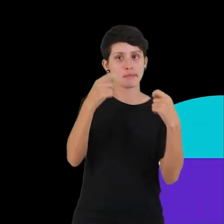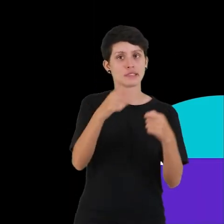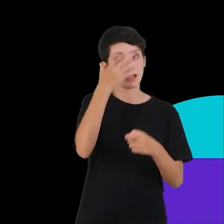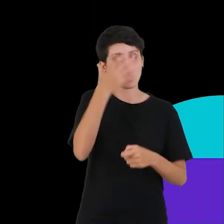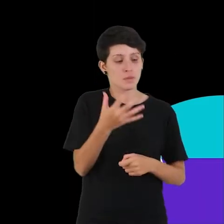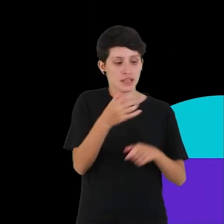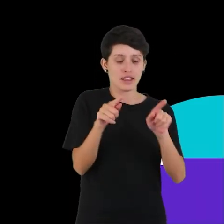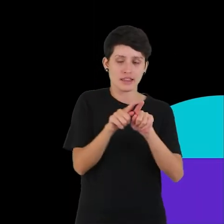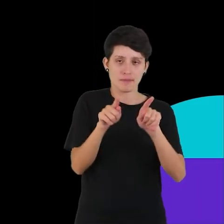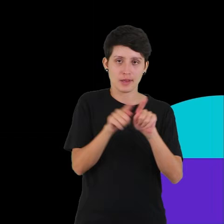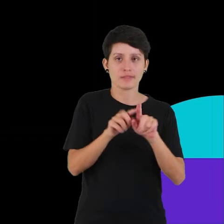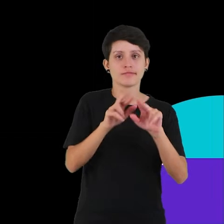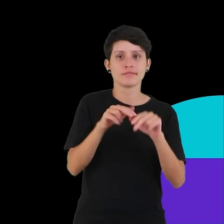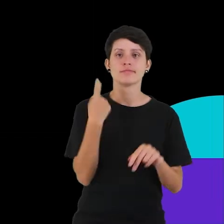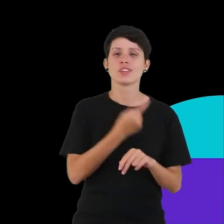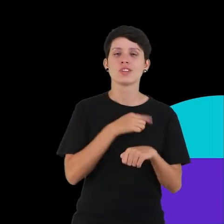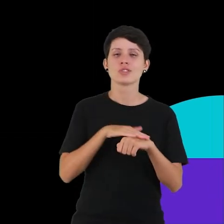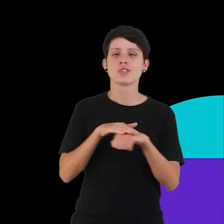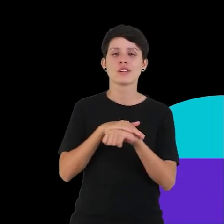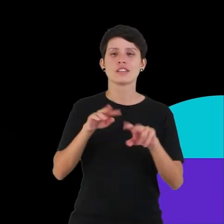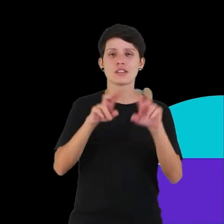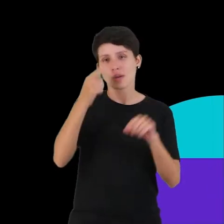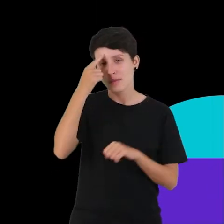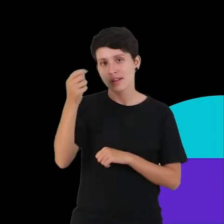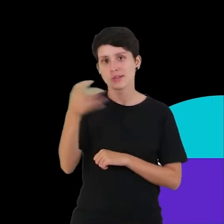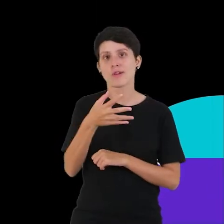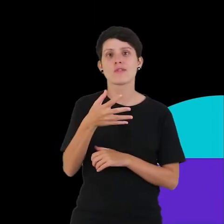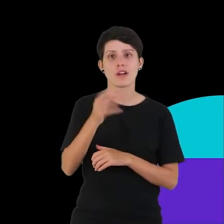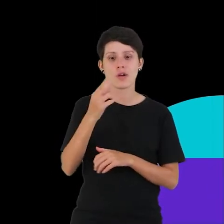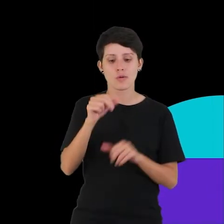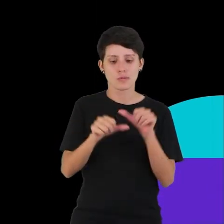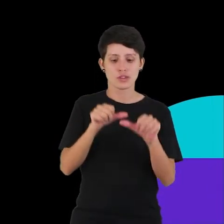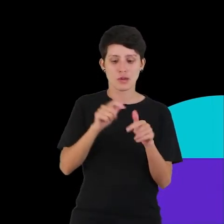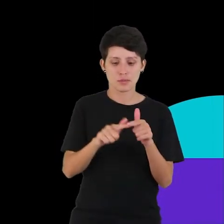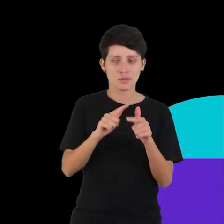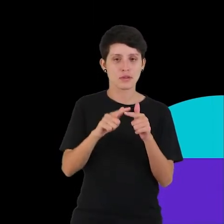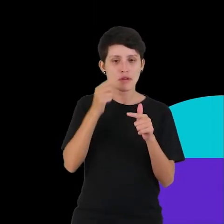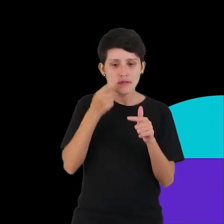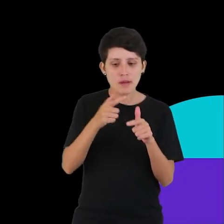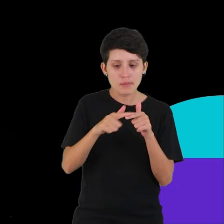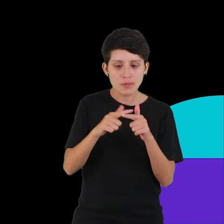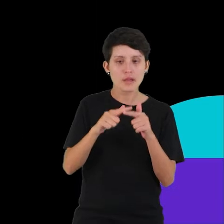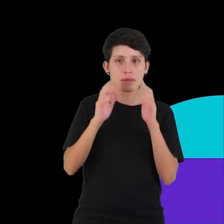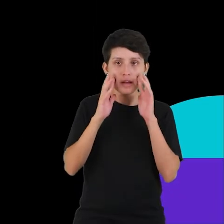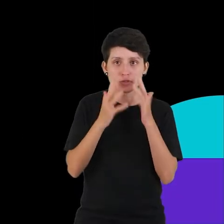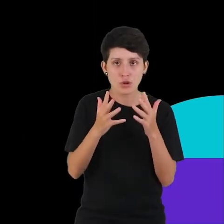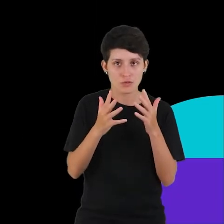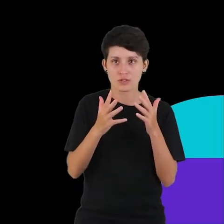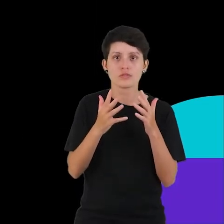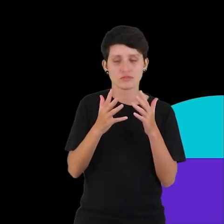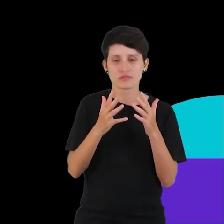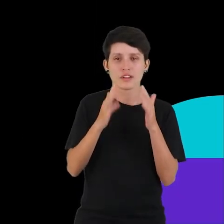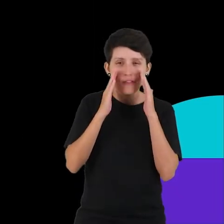Por isso que a gente fala muito que inovar é se apaixonar por um problema. A gente tem que estar sempre atento ao problema que a gente está resolvendo e não à solução. A gente tem que estar